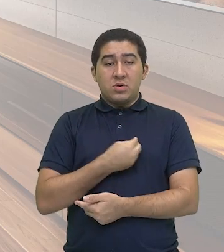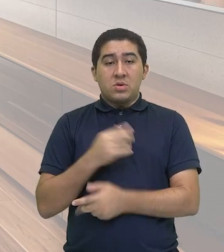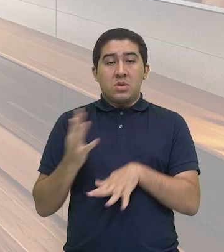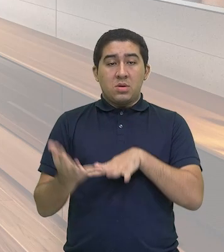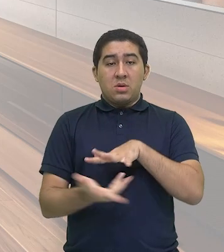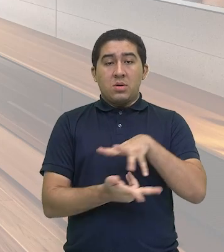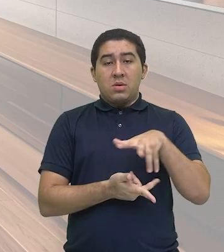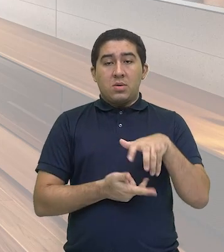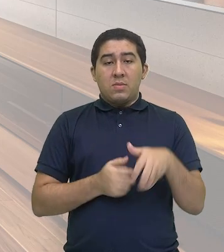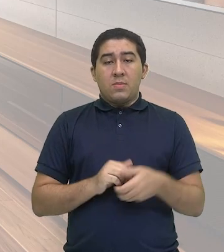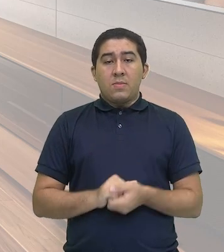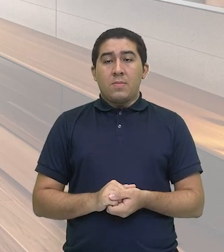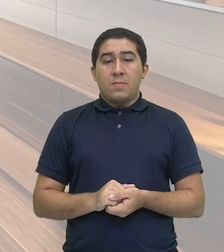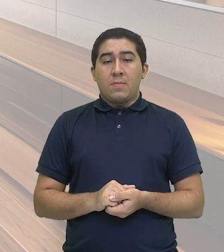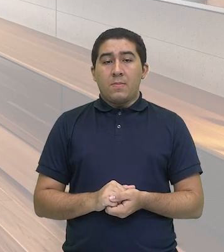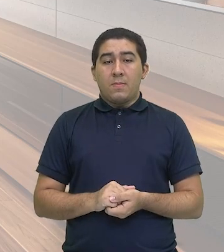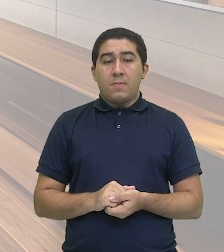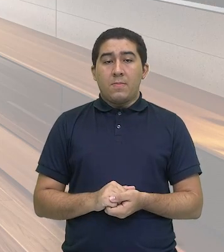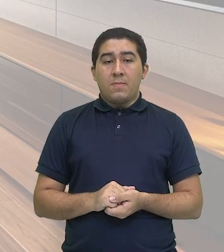Terra.